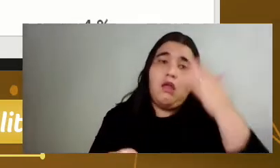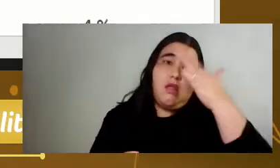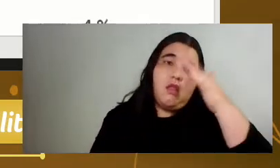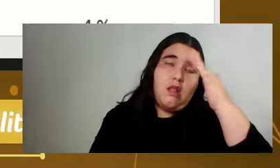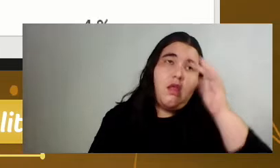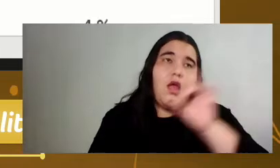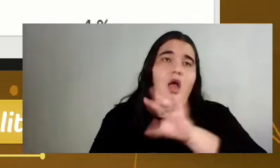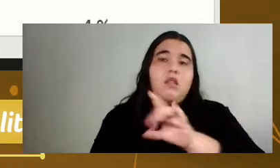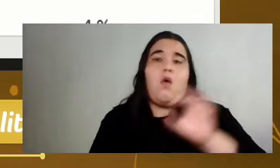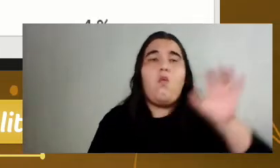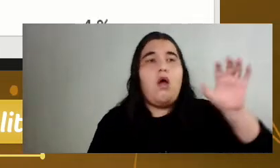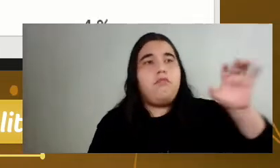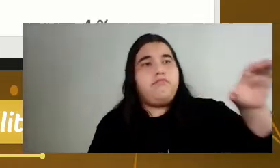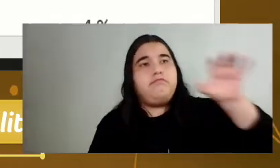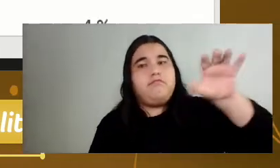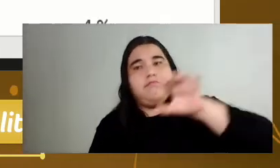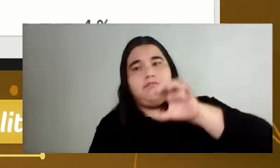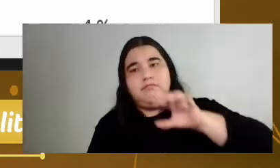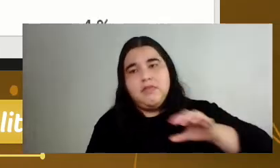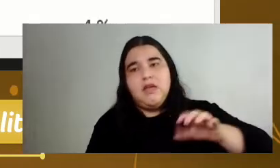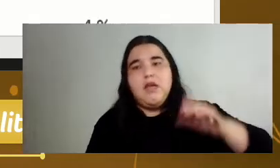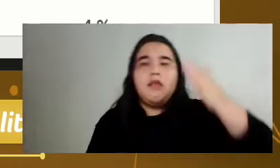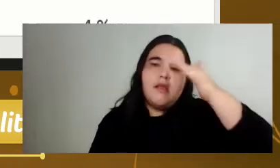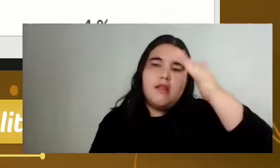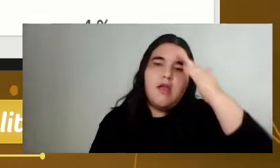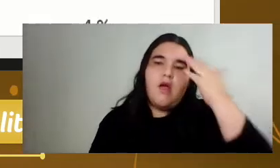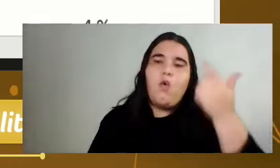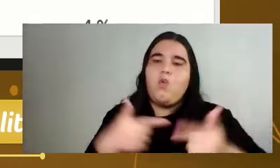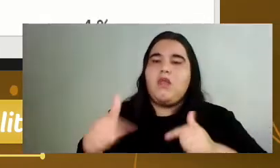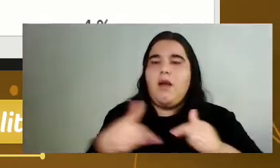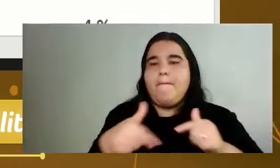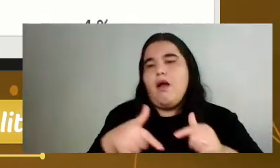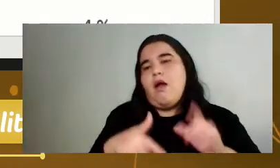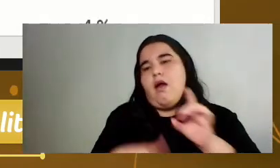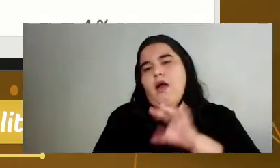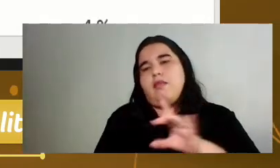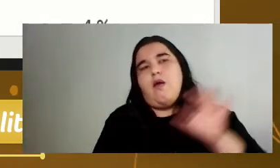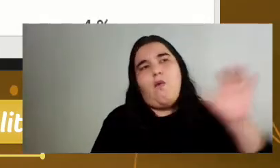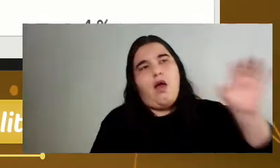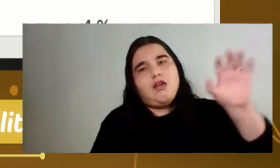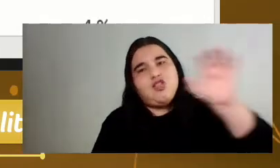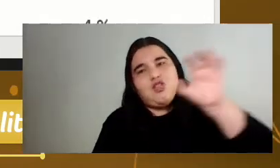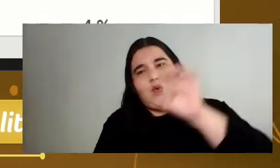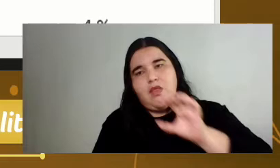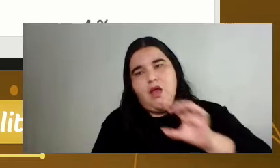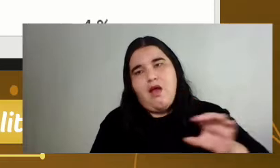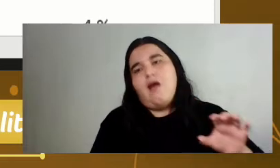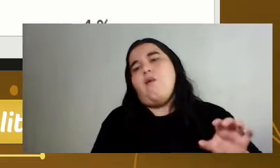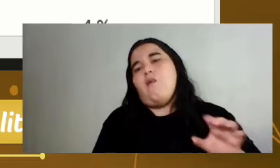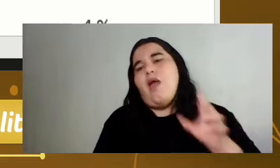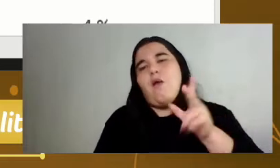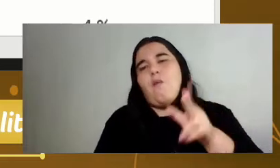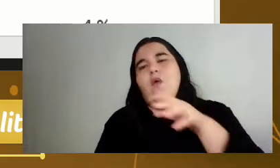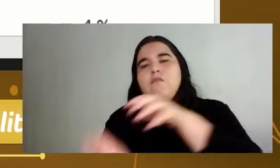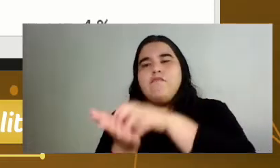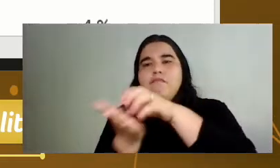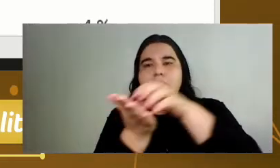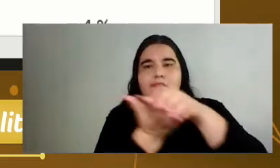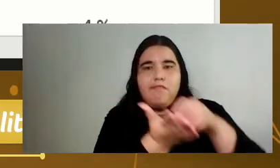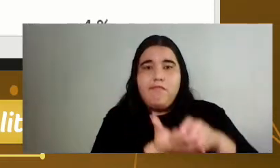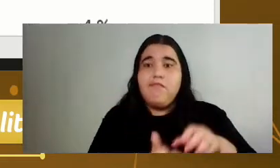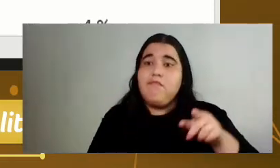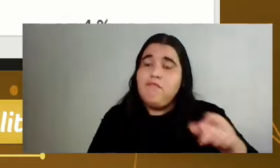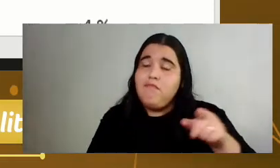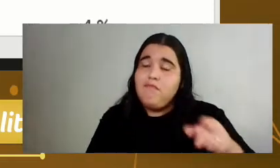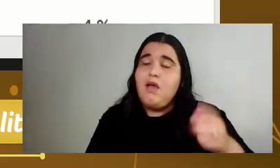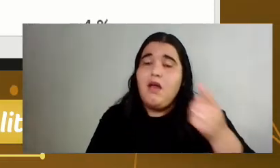evolução do trabalho em cada regional, tá, pessoal? Essa é a intenção desse painel, é bastante interessante porque ele nos